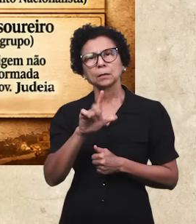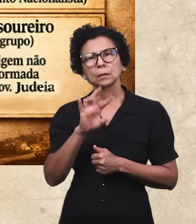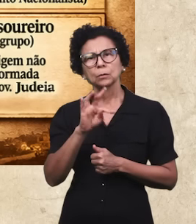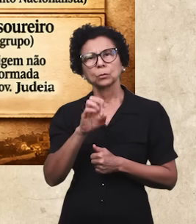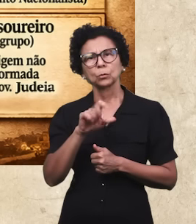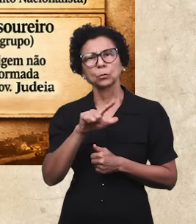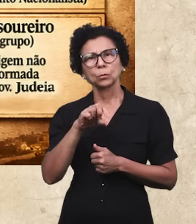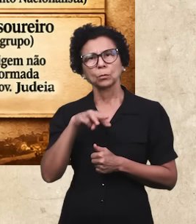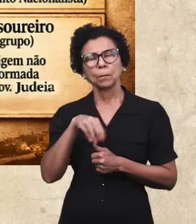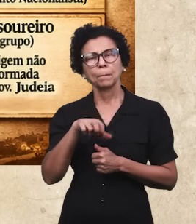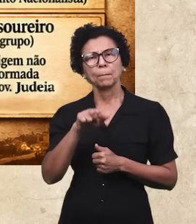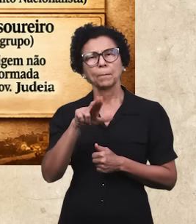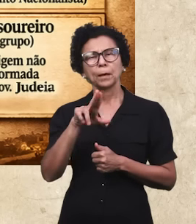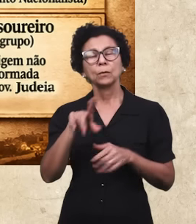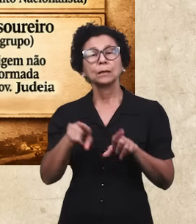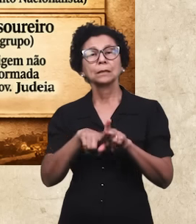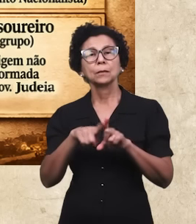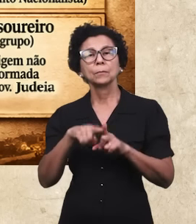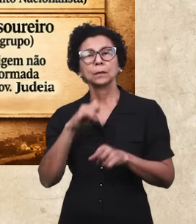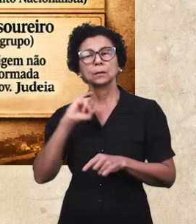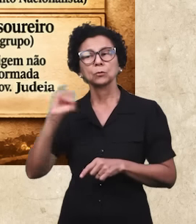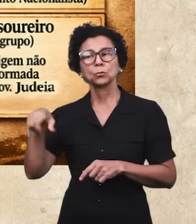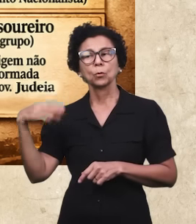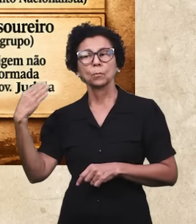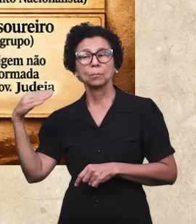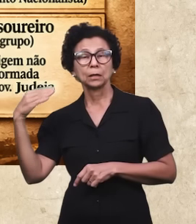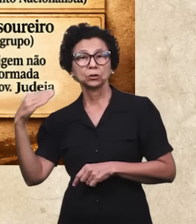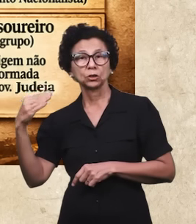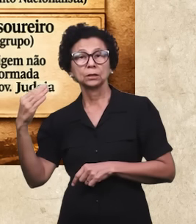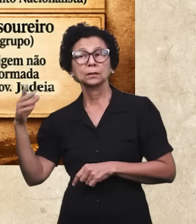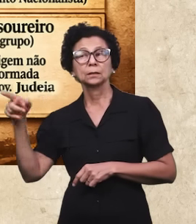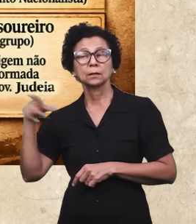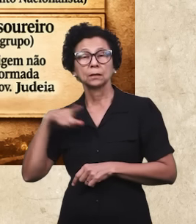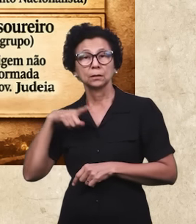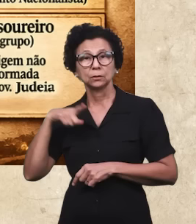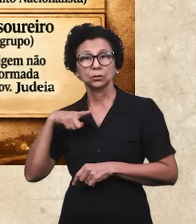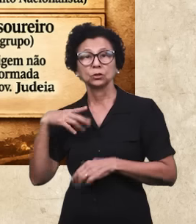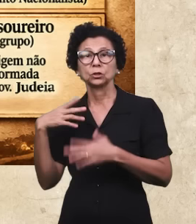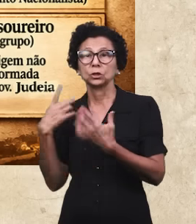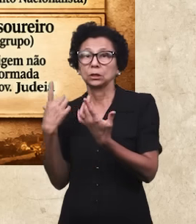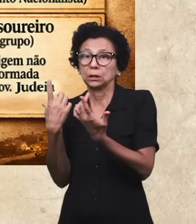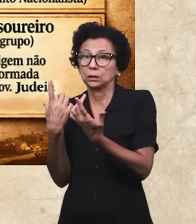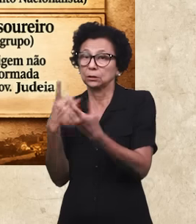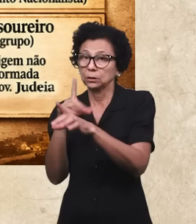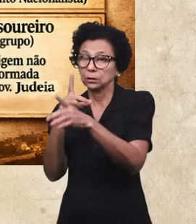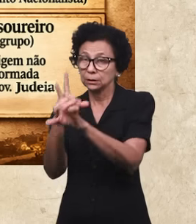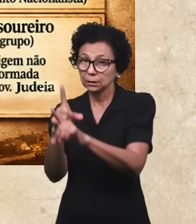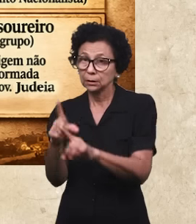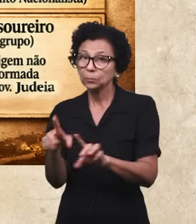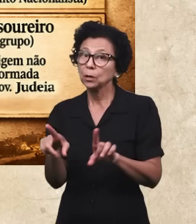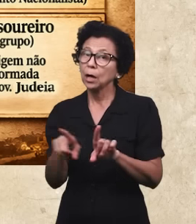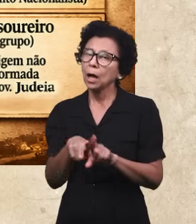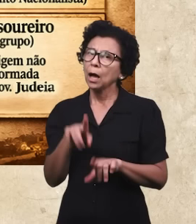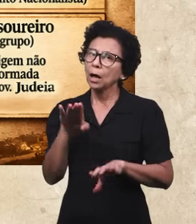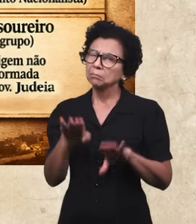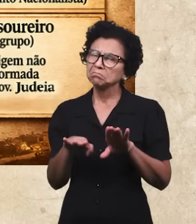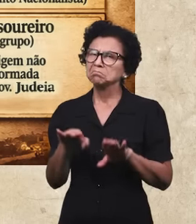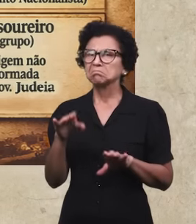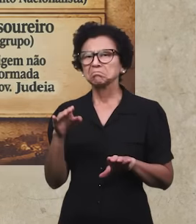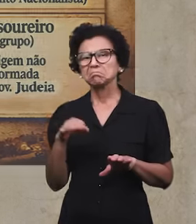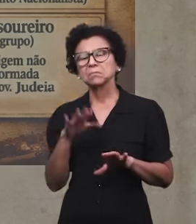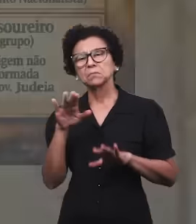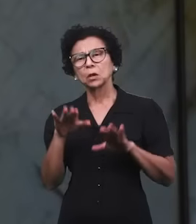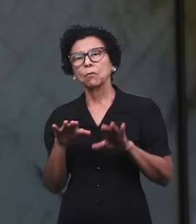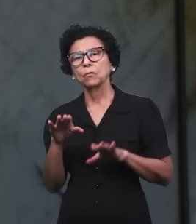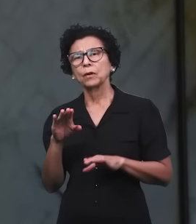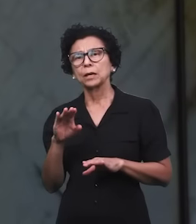Batista, que há um entendimento que tenha sido o próprio João, evangelista, escritor, né, do Evangelho de João.